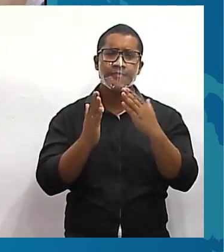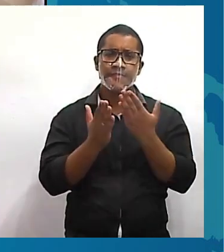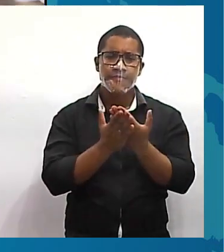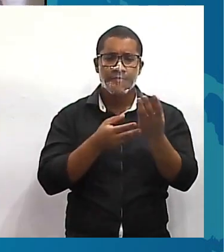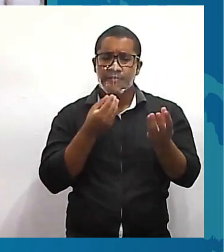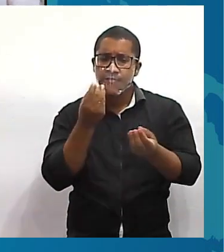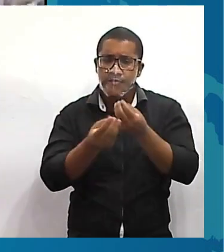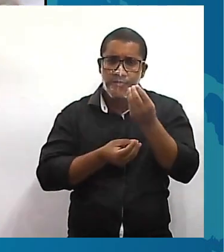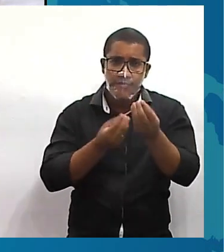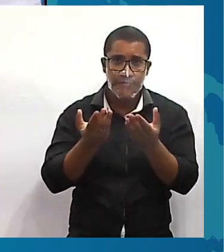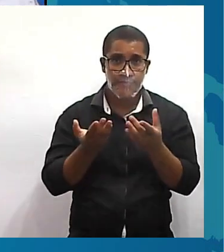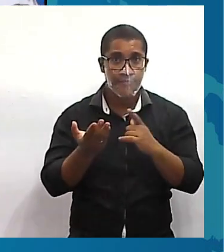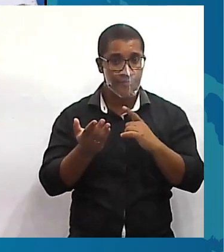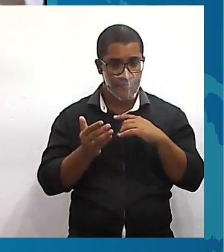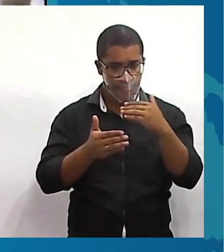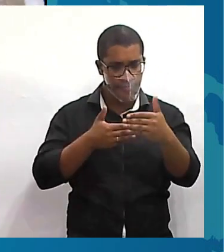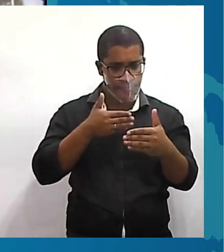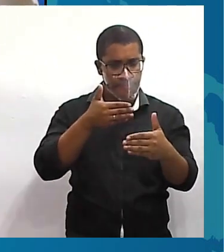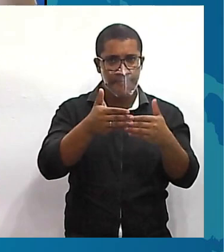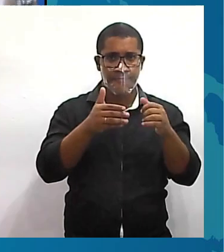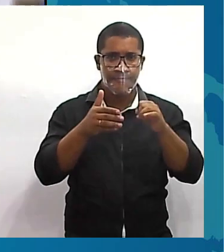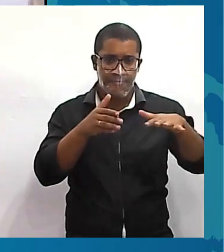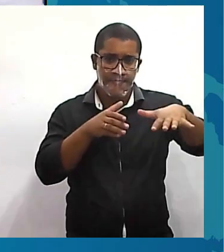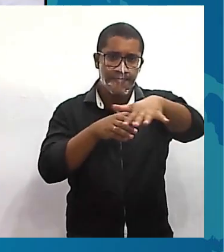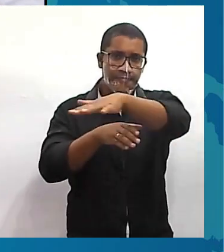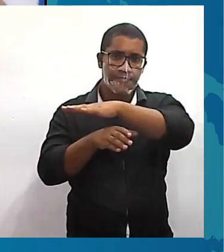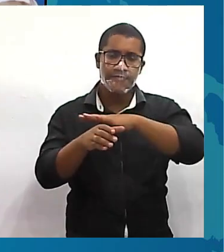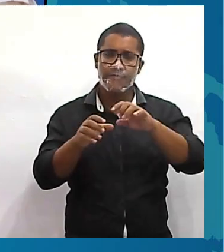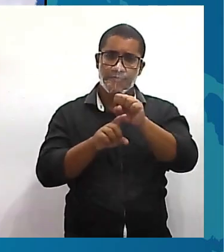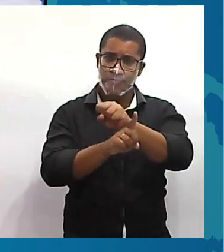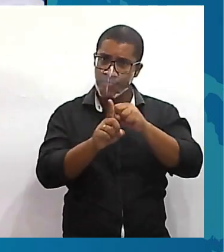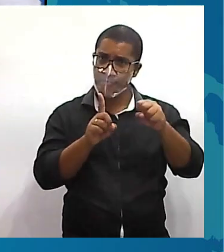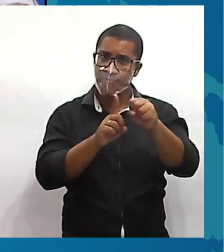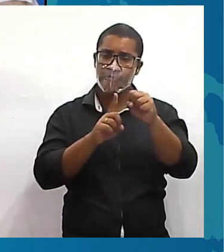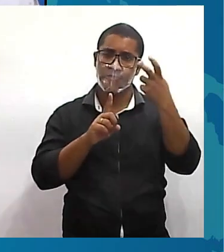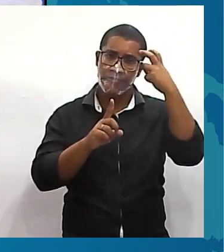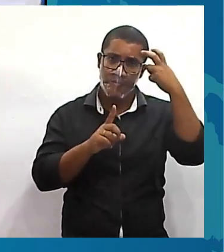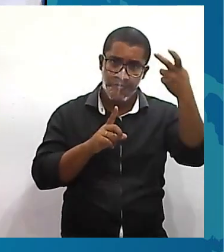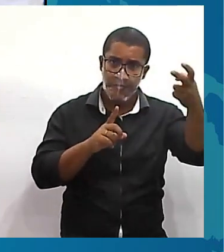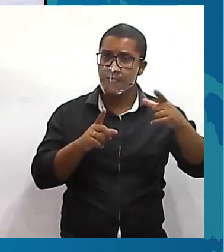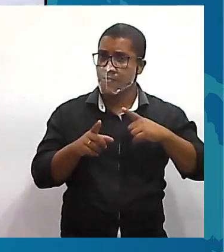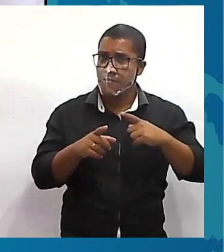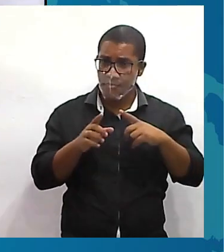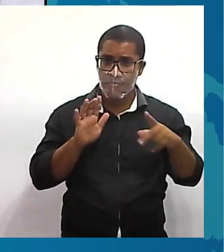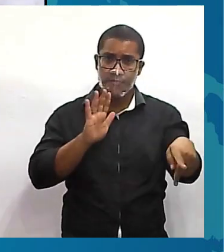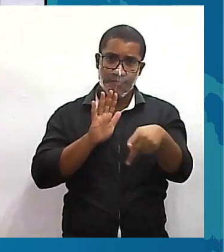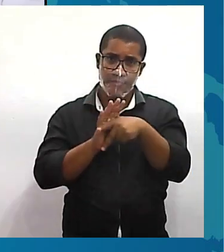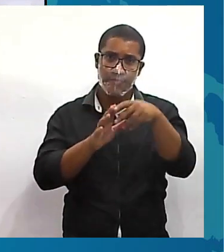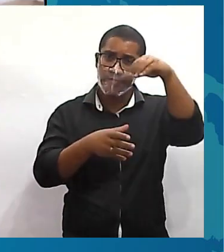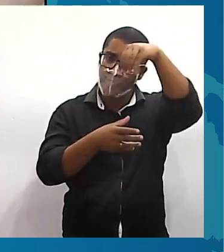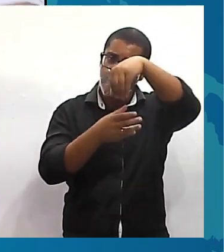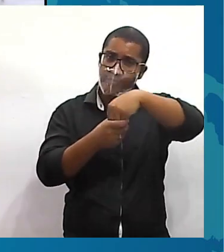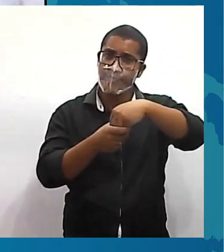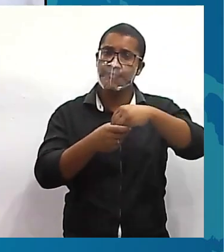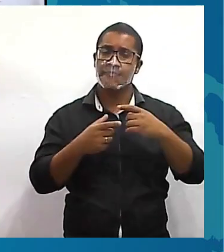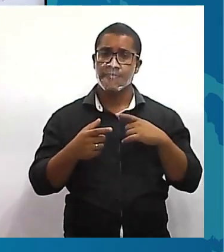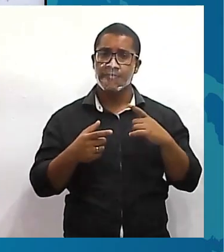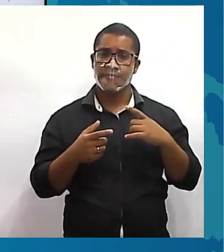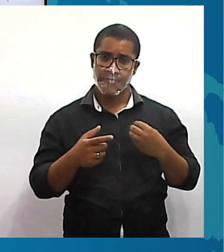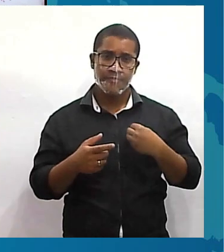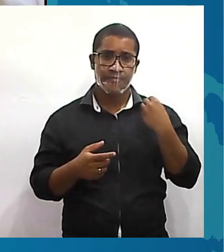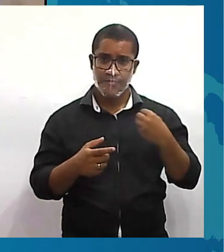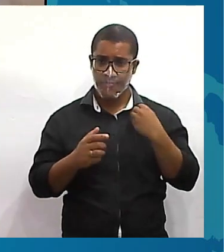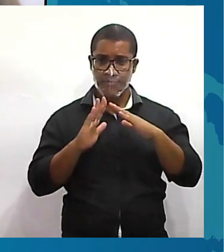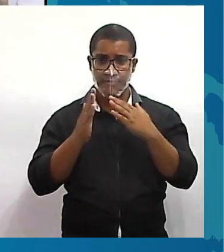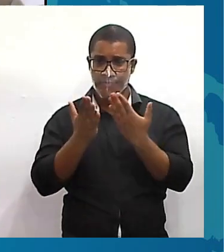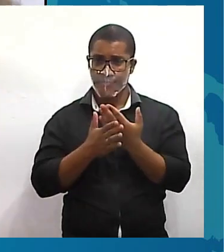essas relações que perpassam a escola, que tem a ver com social, com cultural, que fazem parte e interferem no cotidiano da